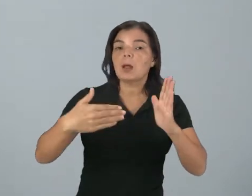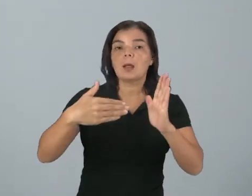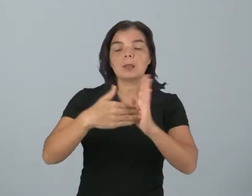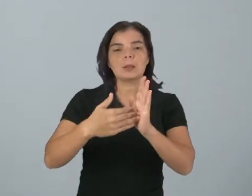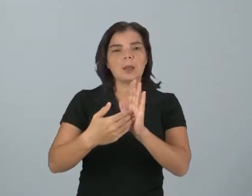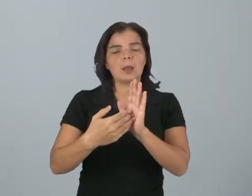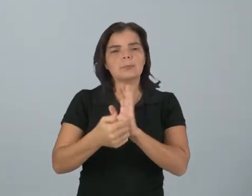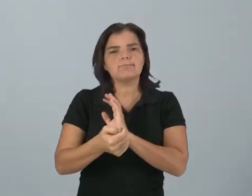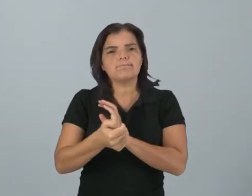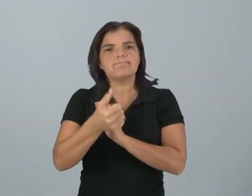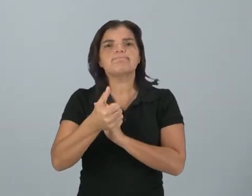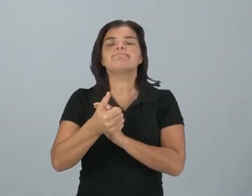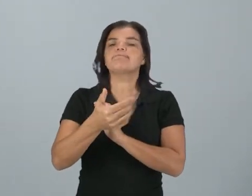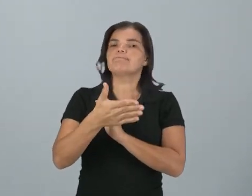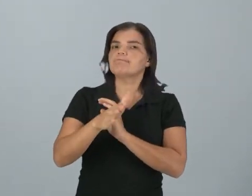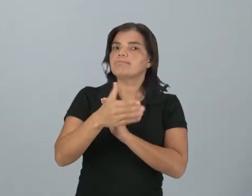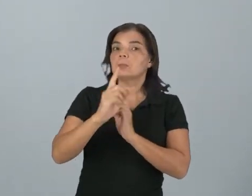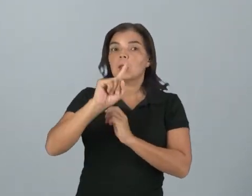até quase que